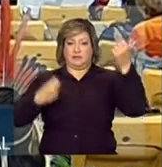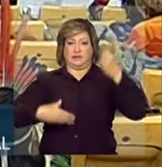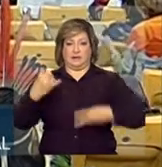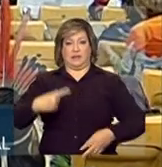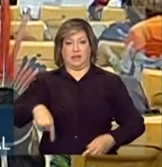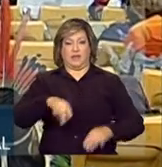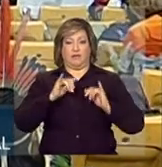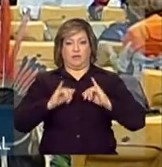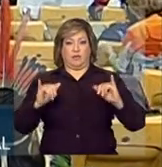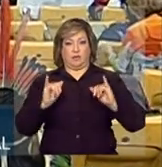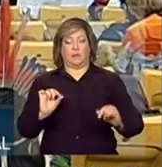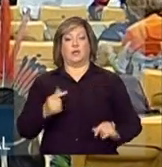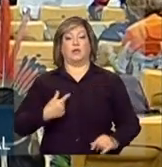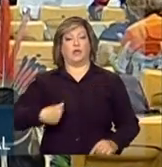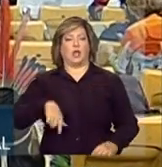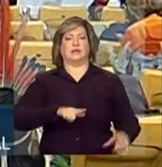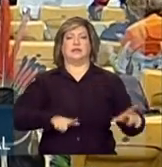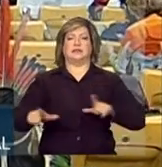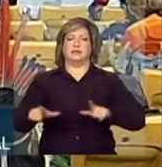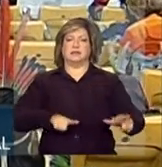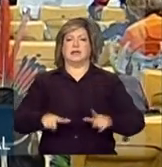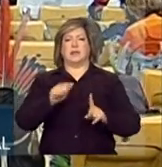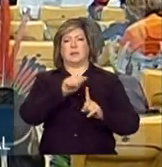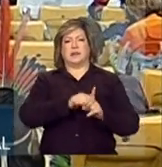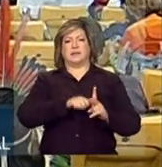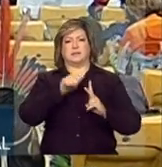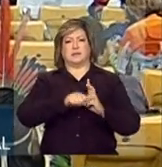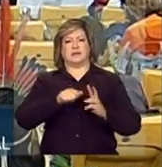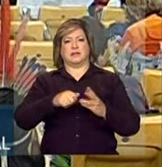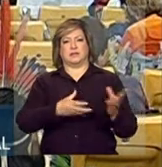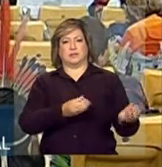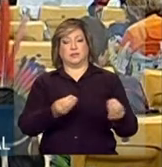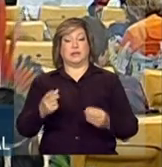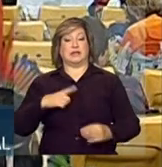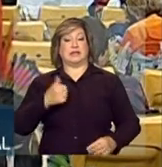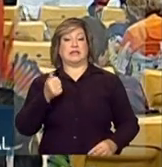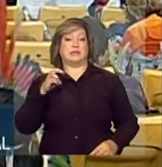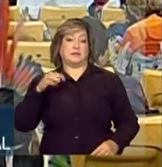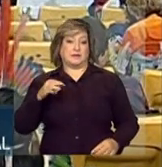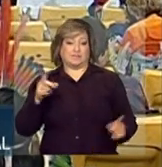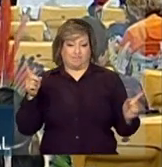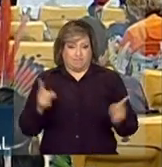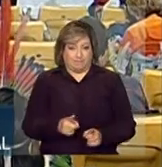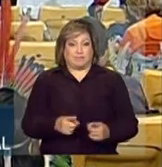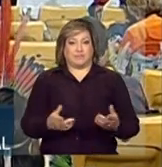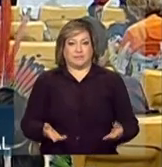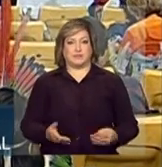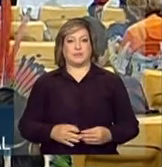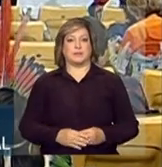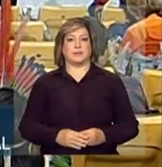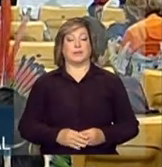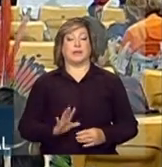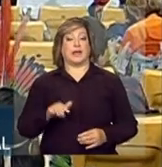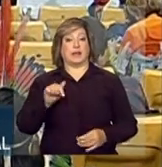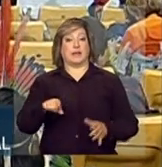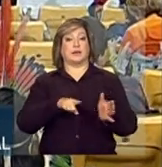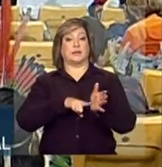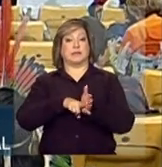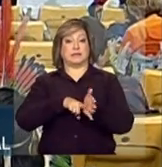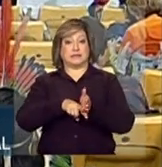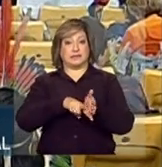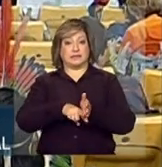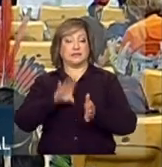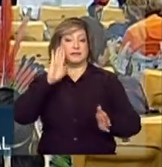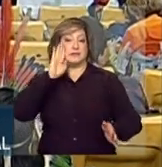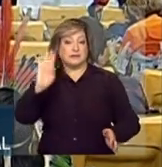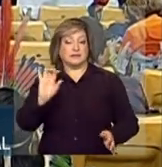gente trabalha tantos meses, tantos anos numa pesquisa, aí temos 15 minutos para falar. Então, a pesquisa é